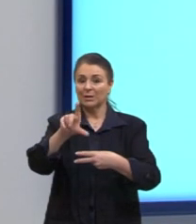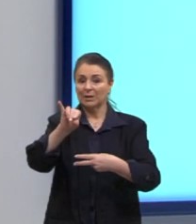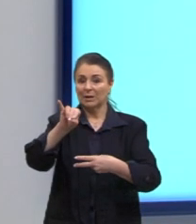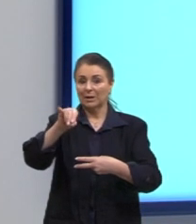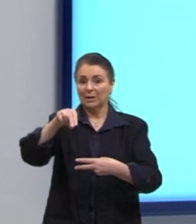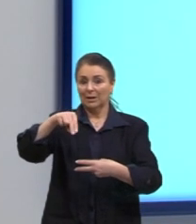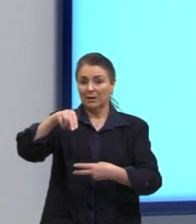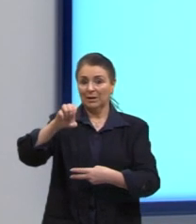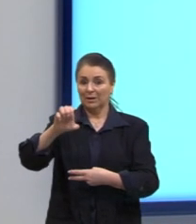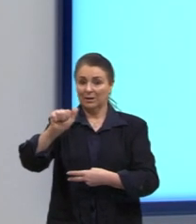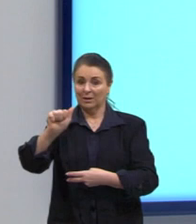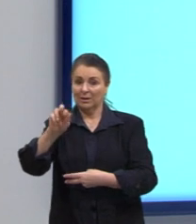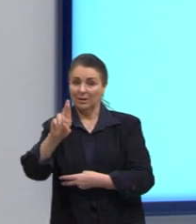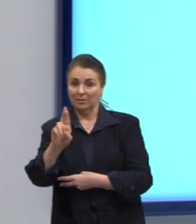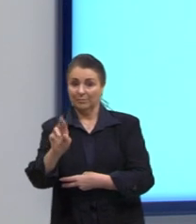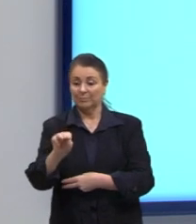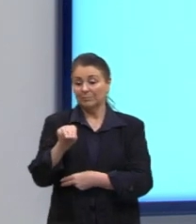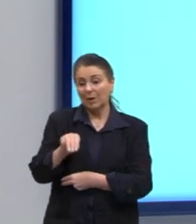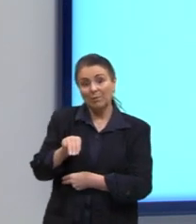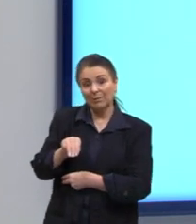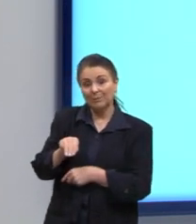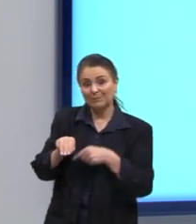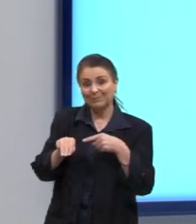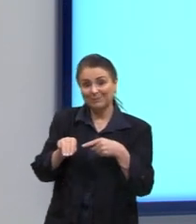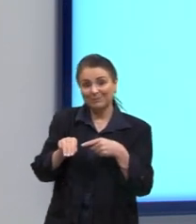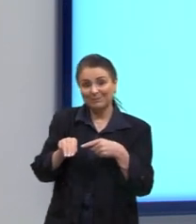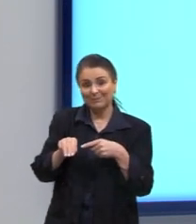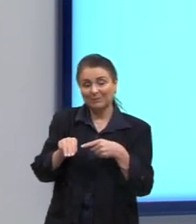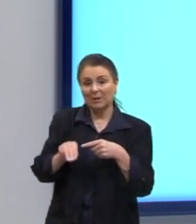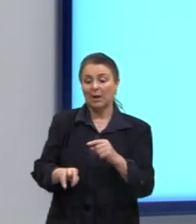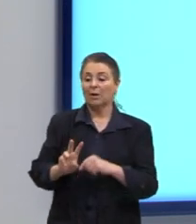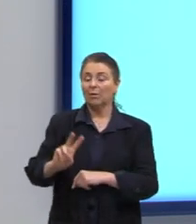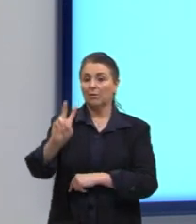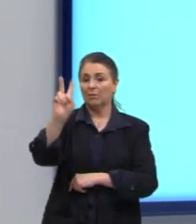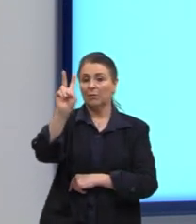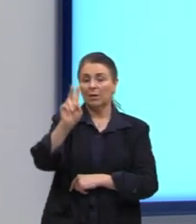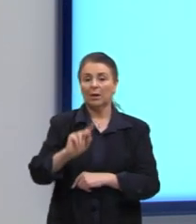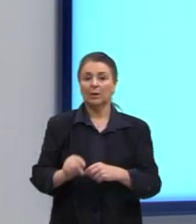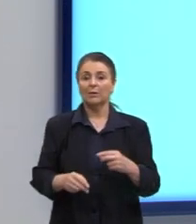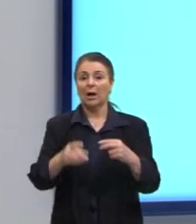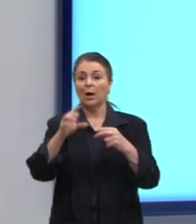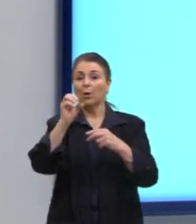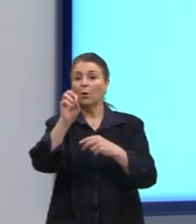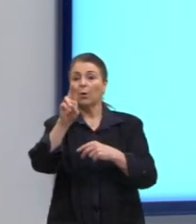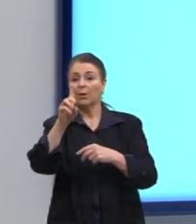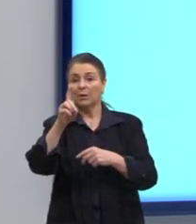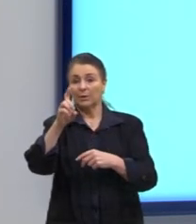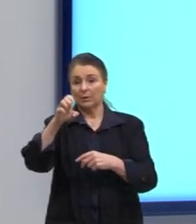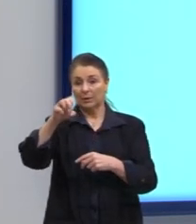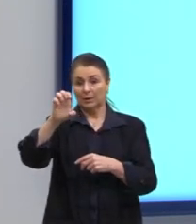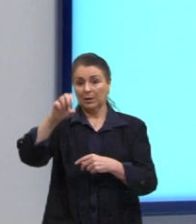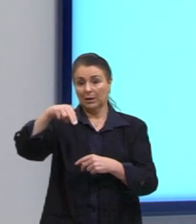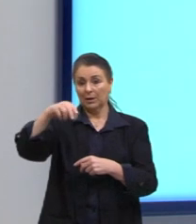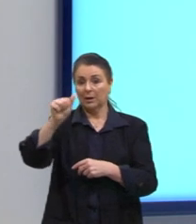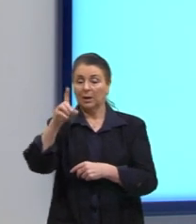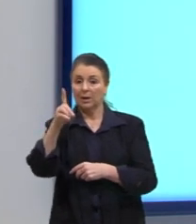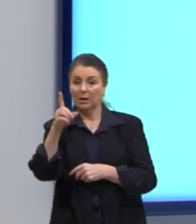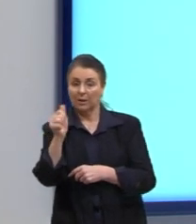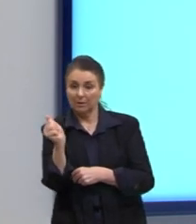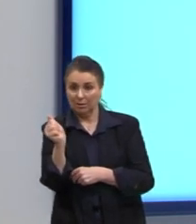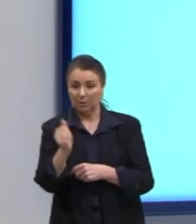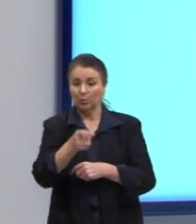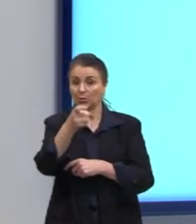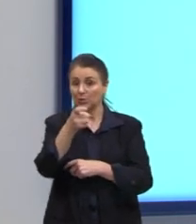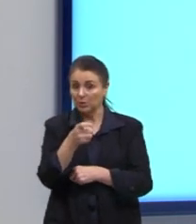o n que eu falei para vocês ele é então o valor da ordenada quando o x é igual a zero